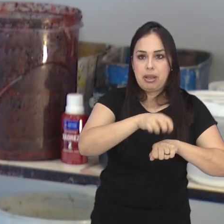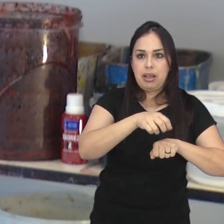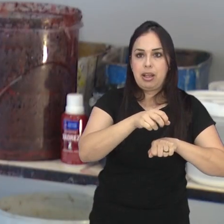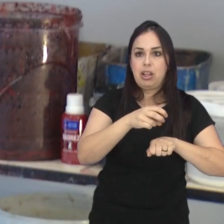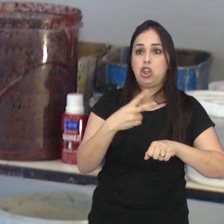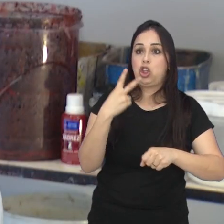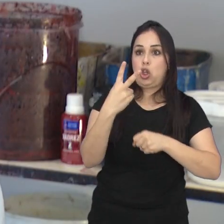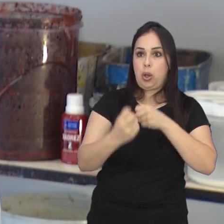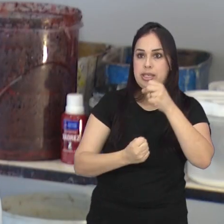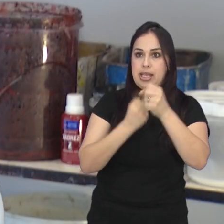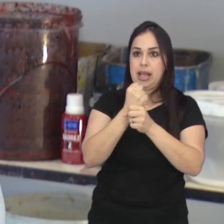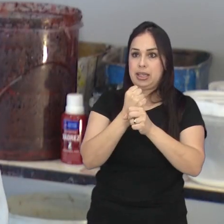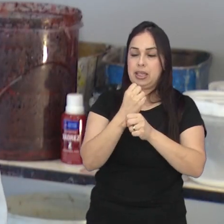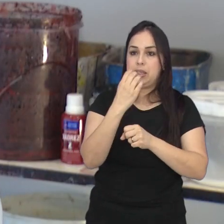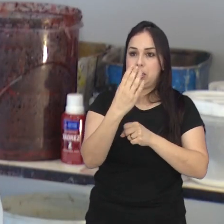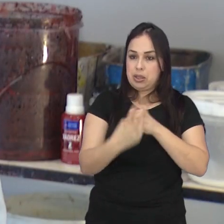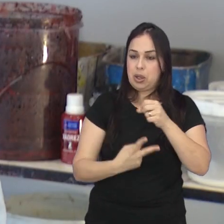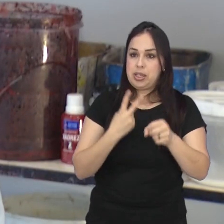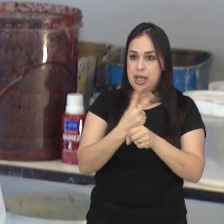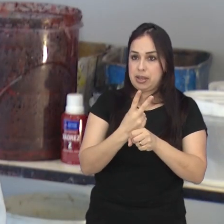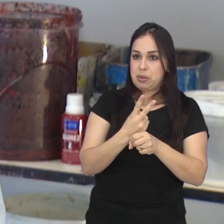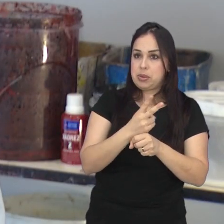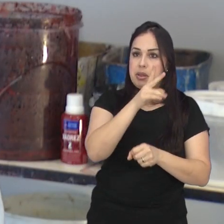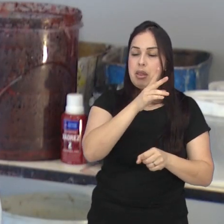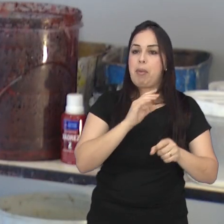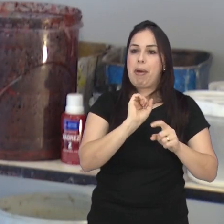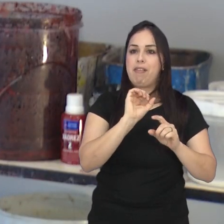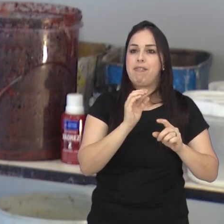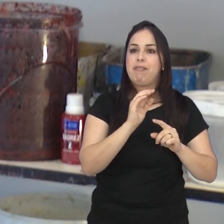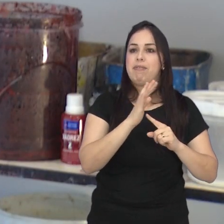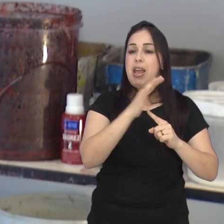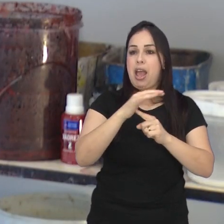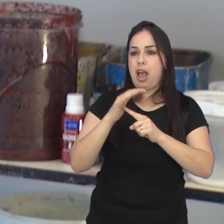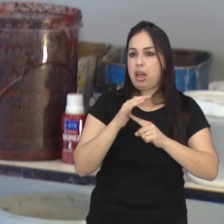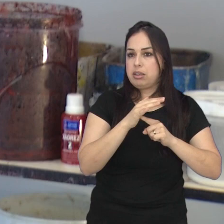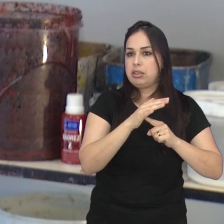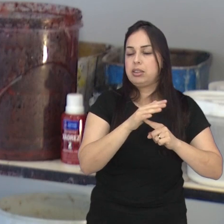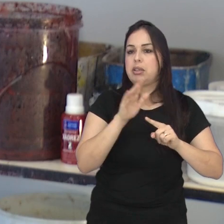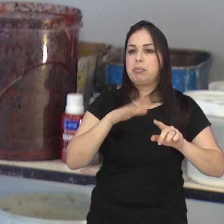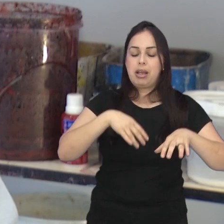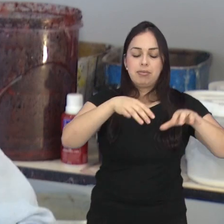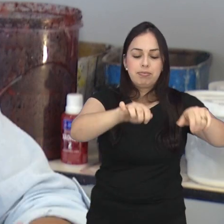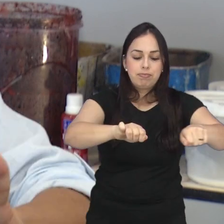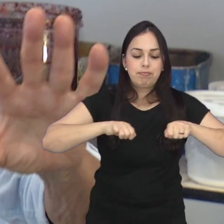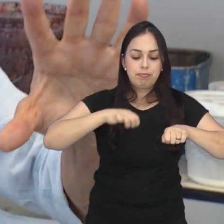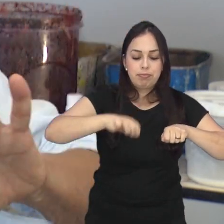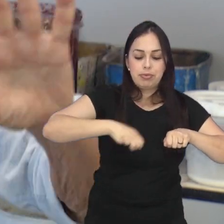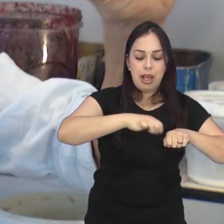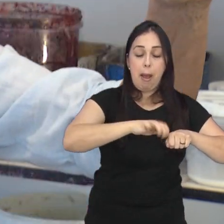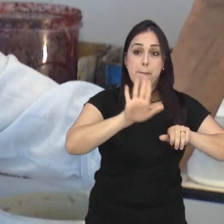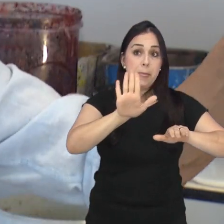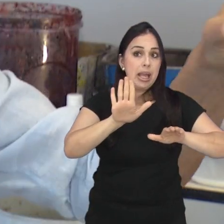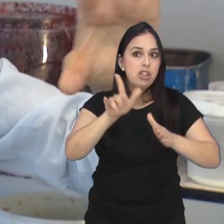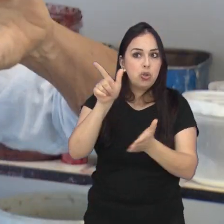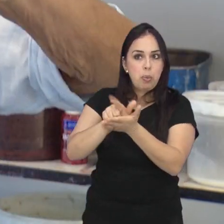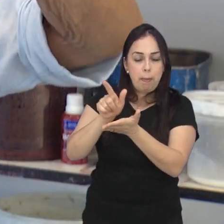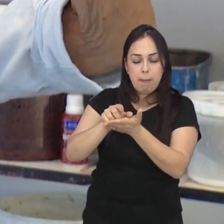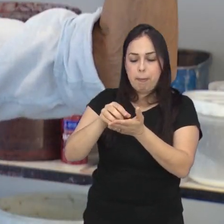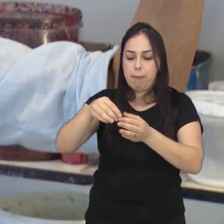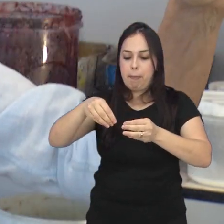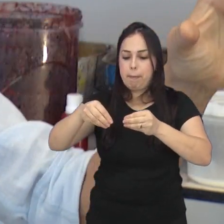na Bienal eu não participei com tecelagem, eu participei com montagem de tecido,